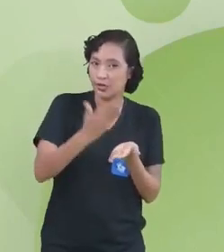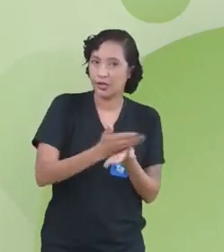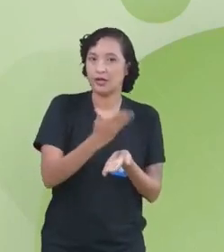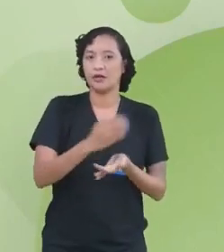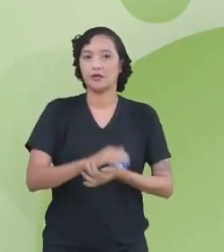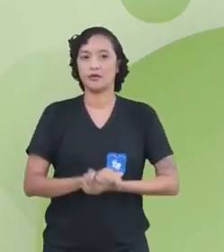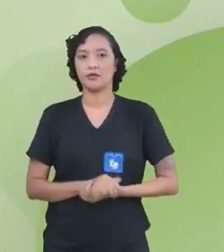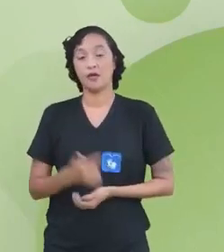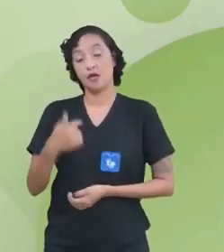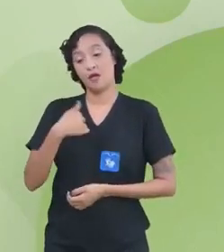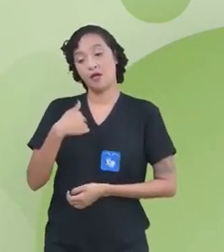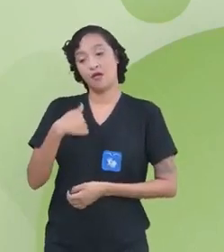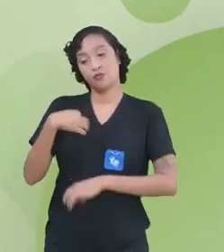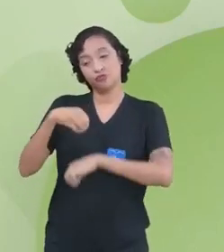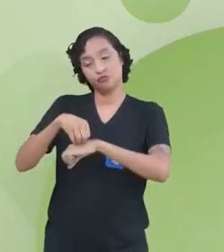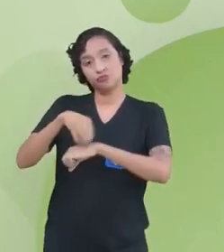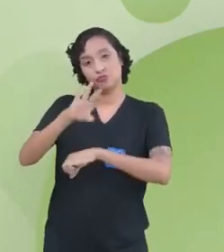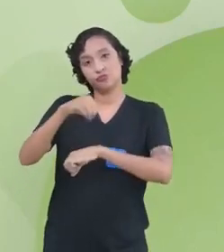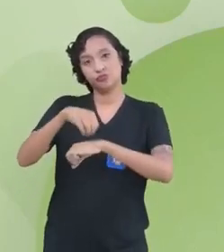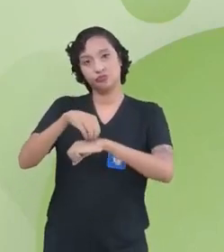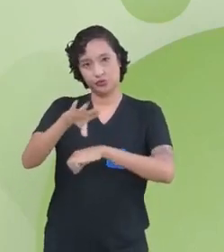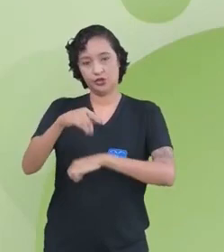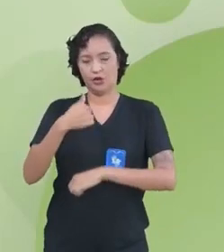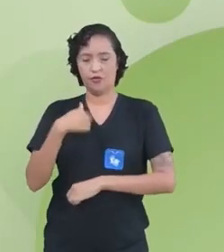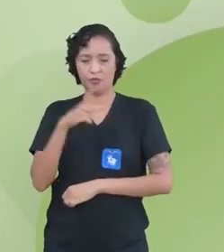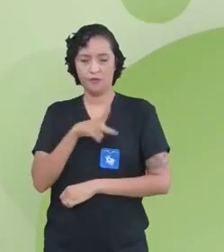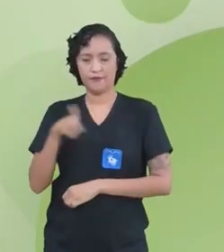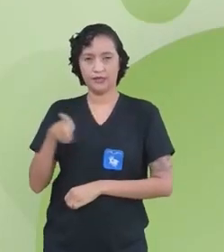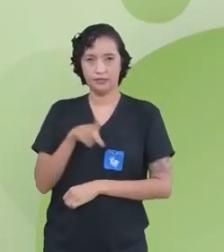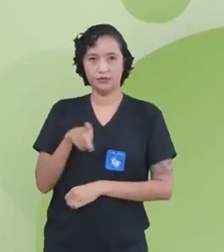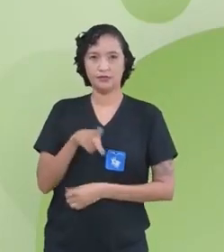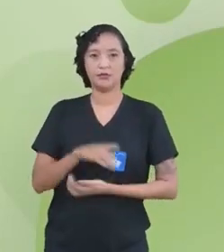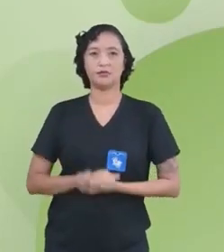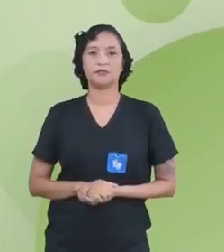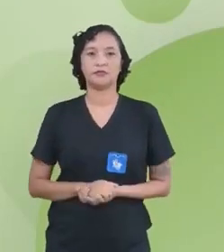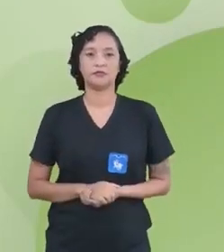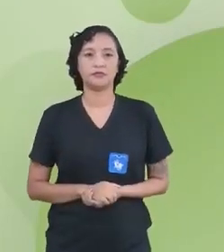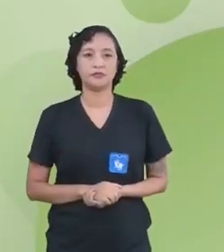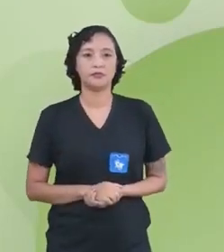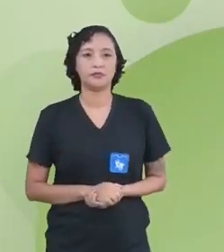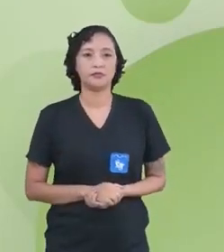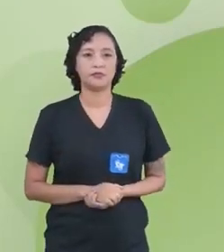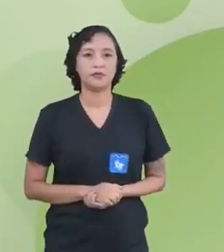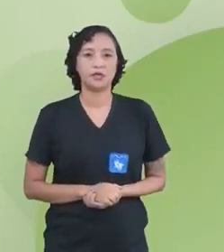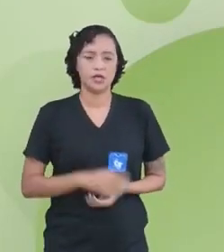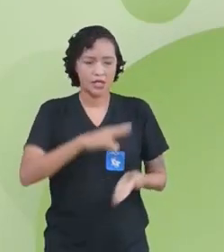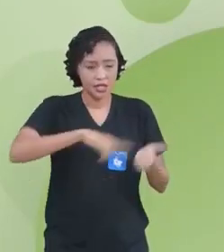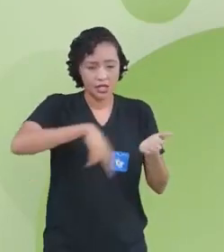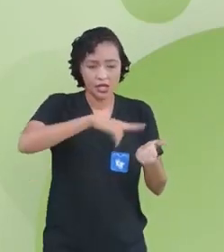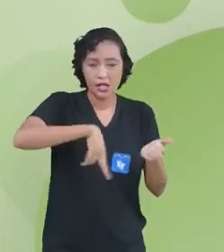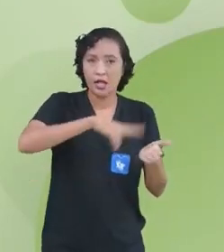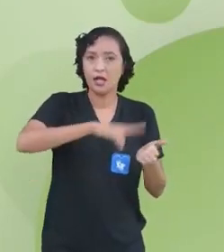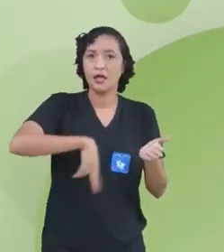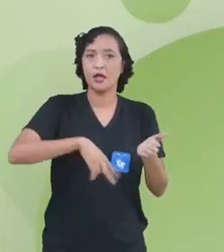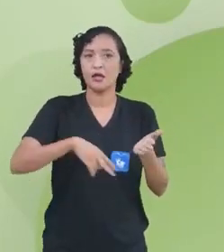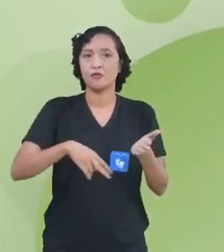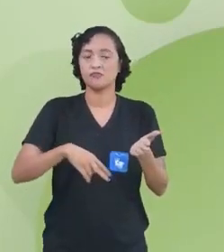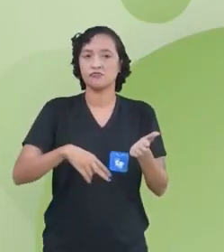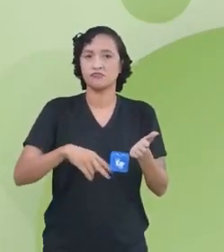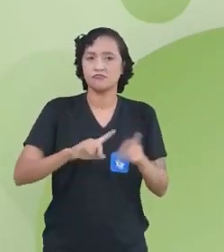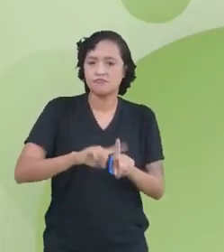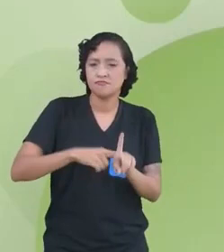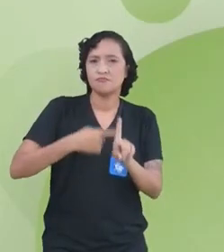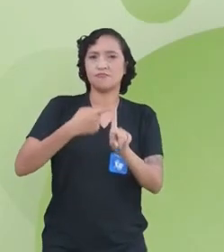eu sugiro, né, enquanto educadora, que eles avancem outras leituras sobre esse conteúdo. Isso é